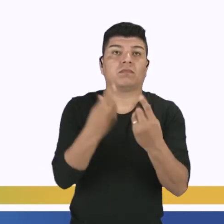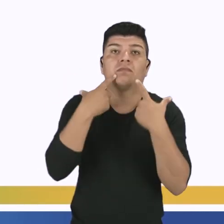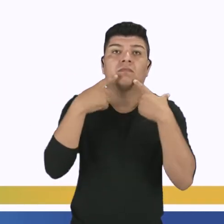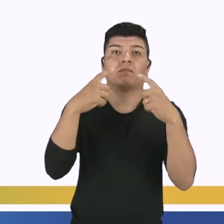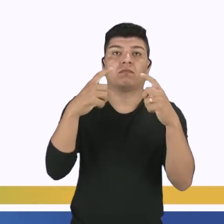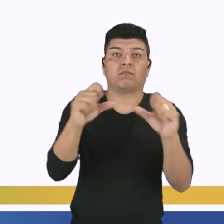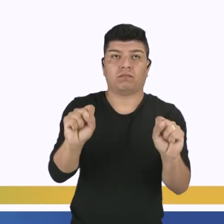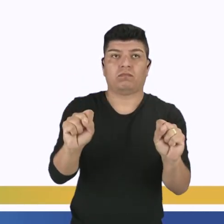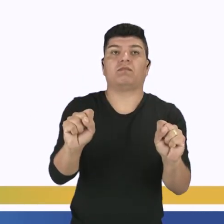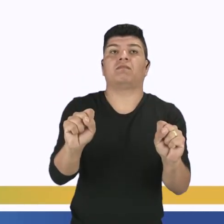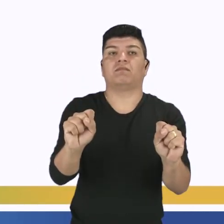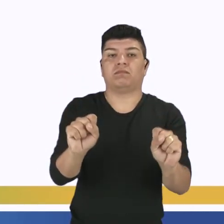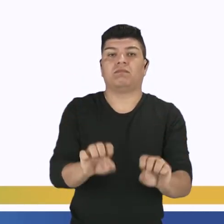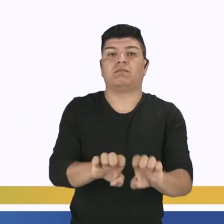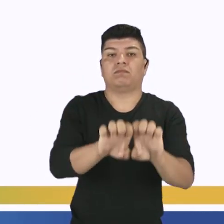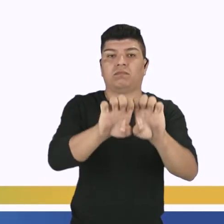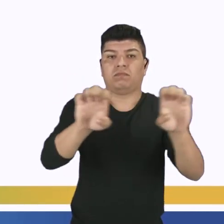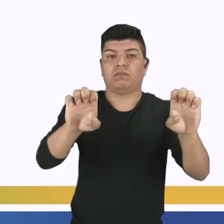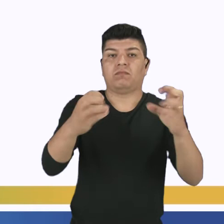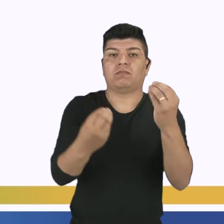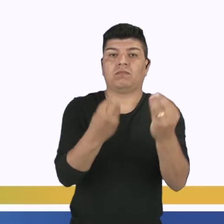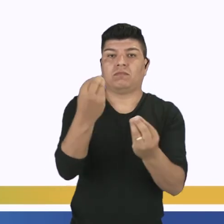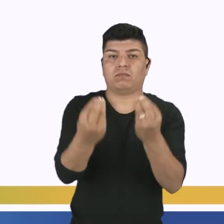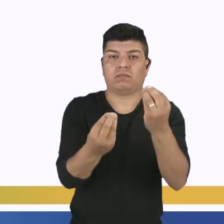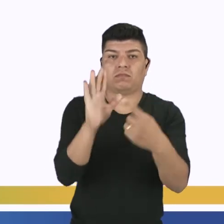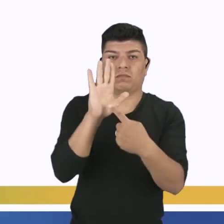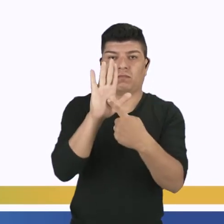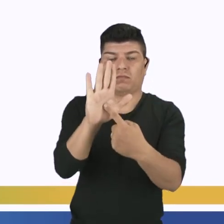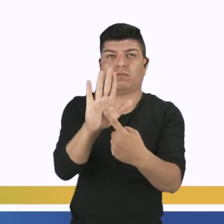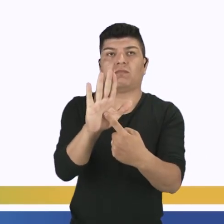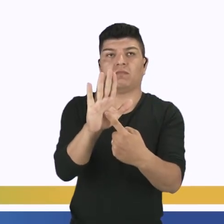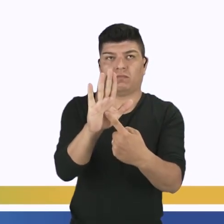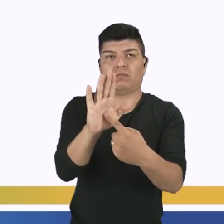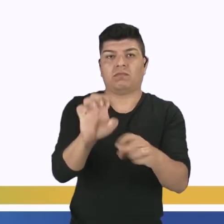sua linguagem e como está disposta, ou seja,